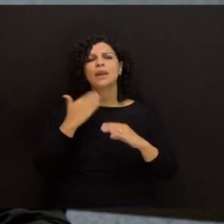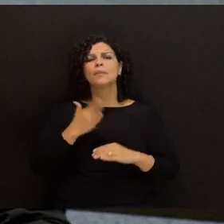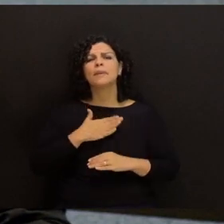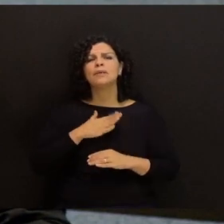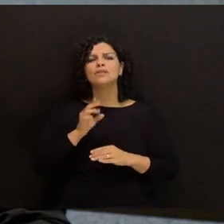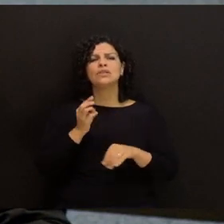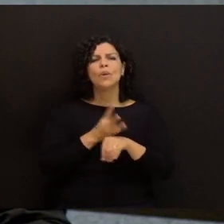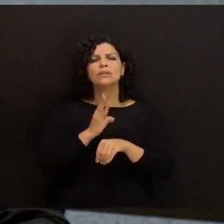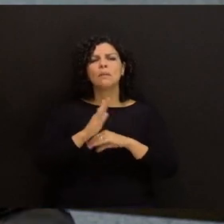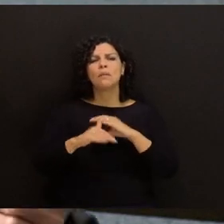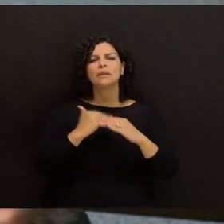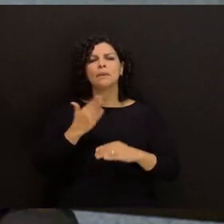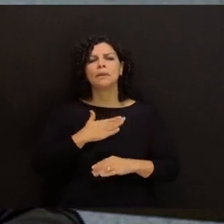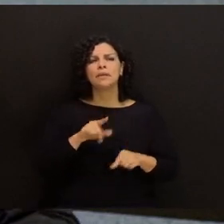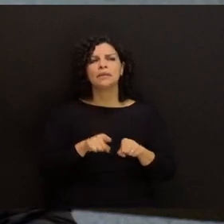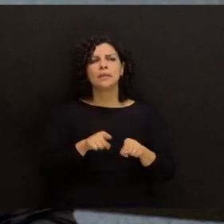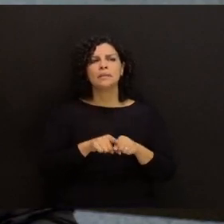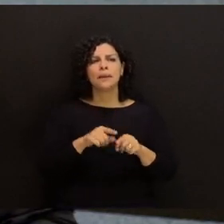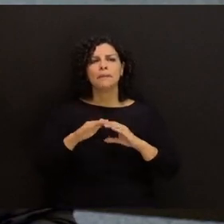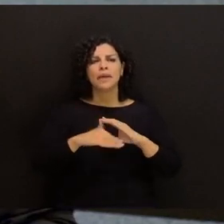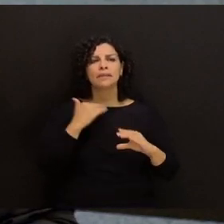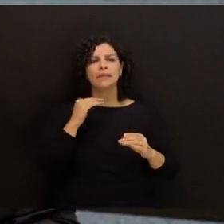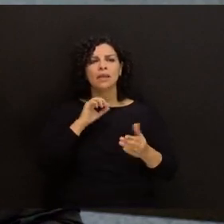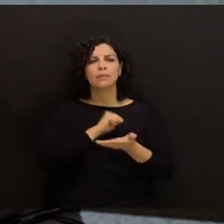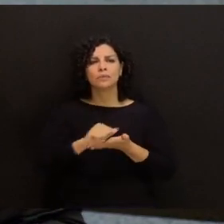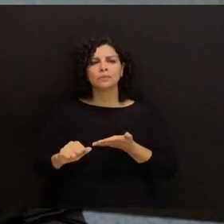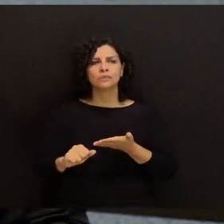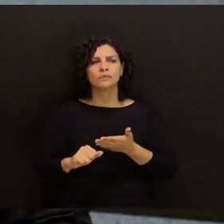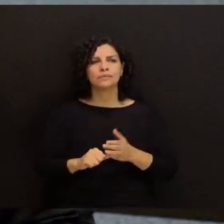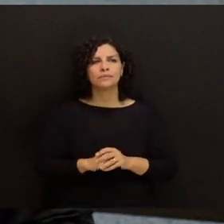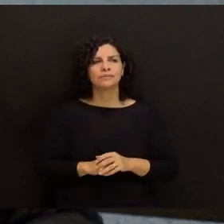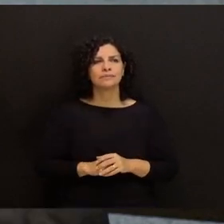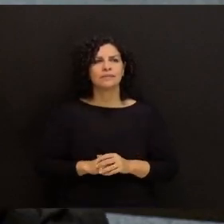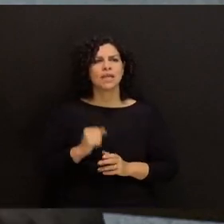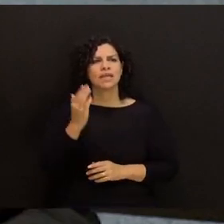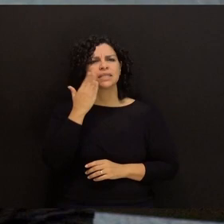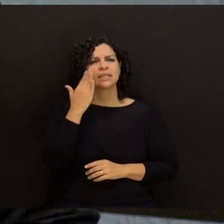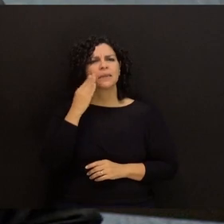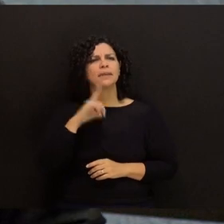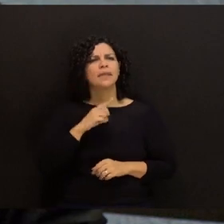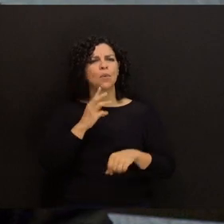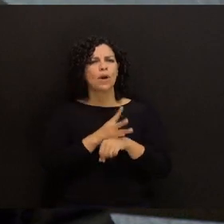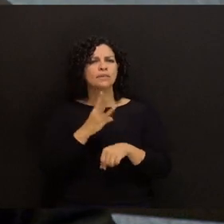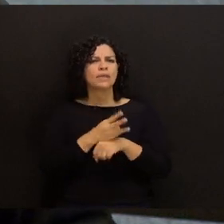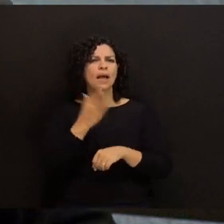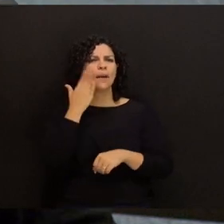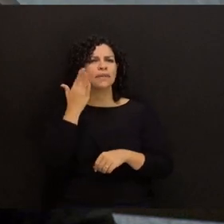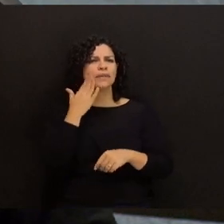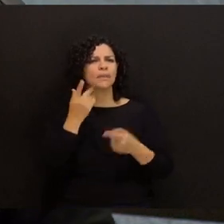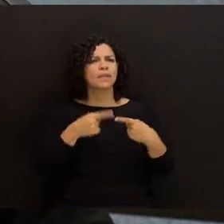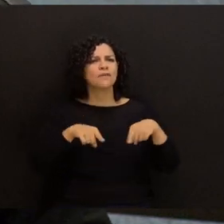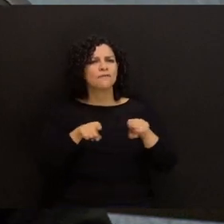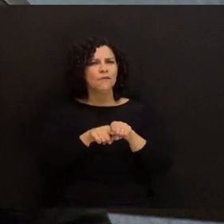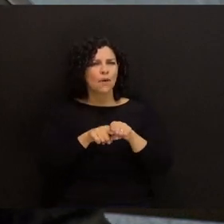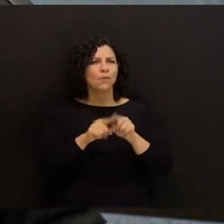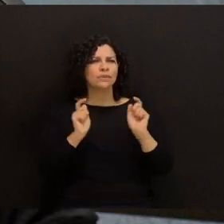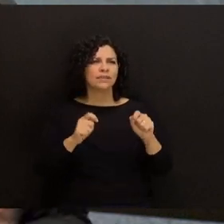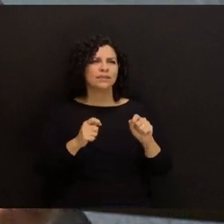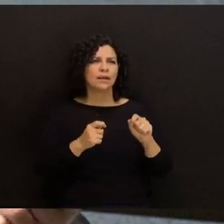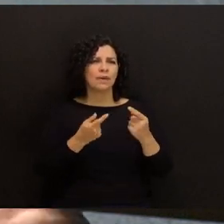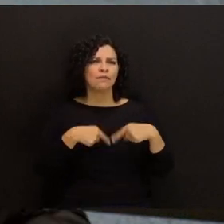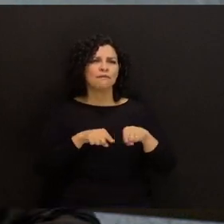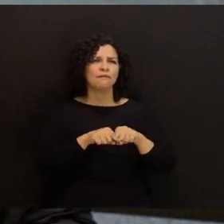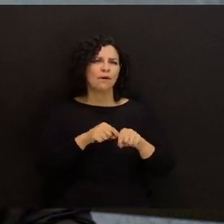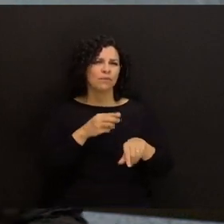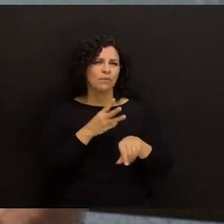senhor mandaram apagar e os jovens da cidade sabe que quem tem WhatsApp GB ele recupera a mensagem então não adianta